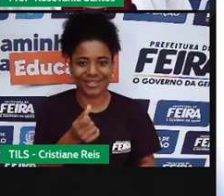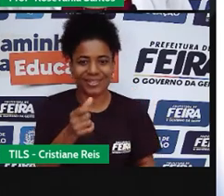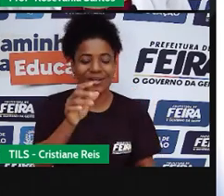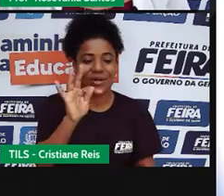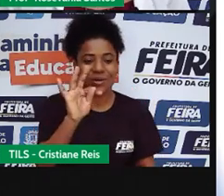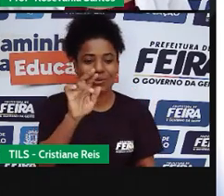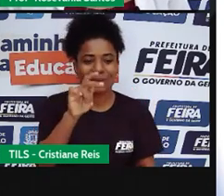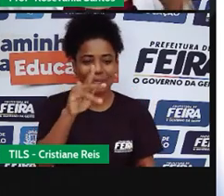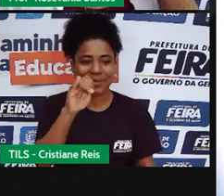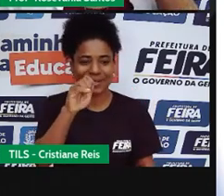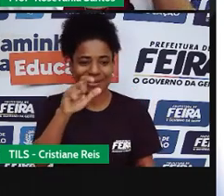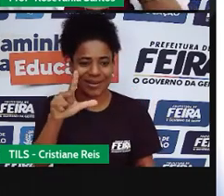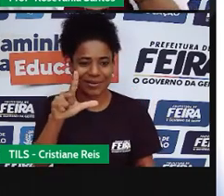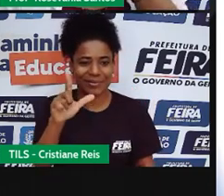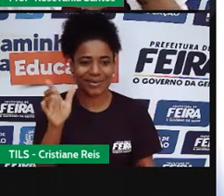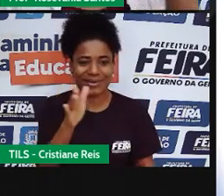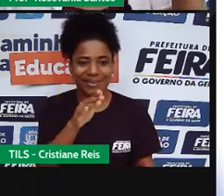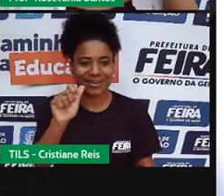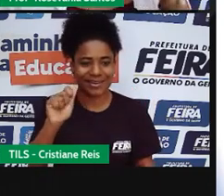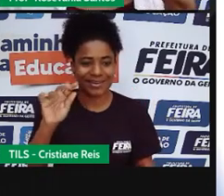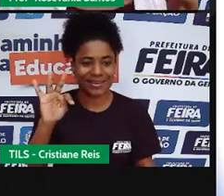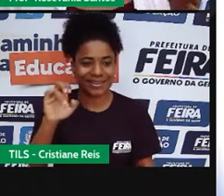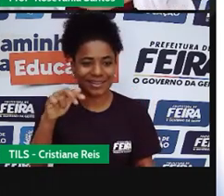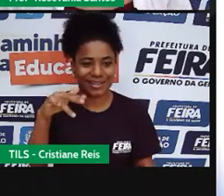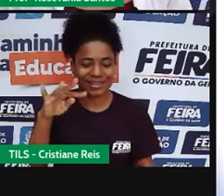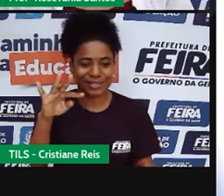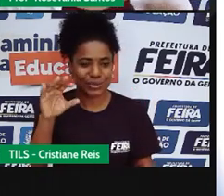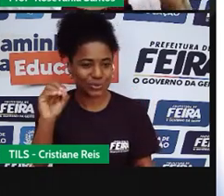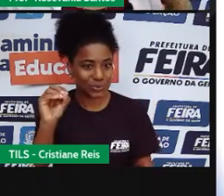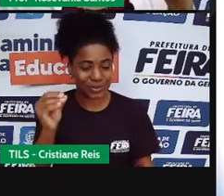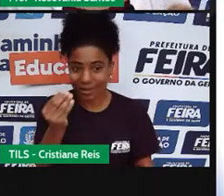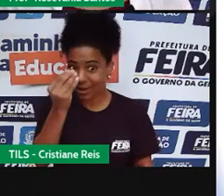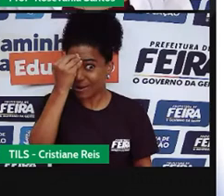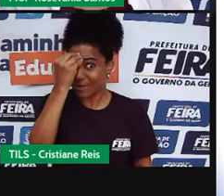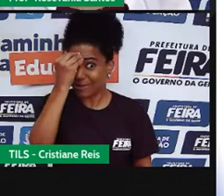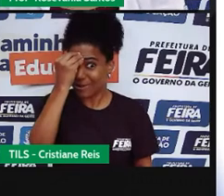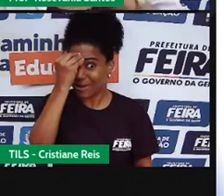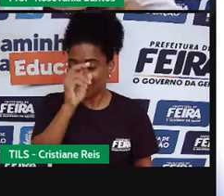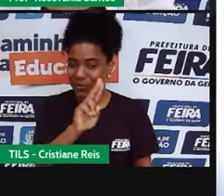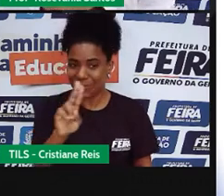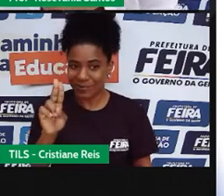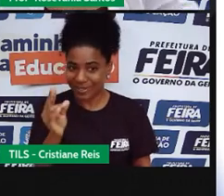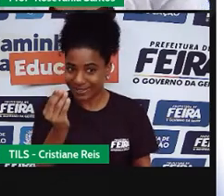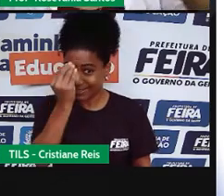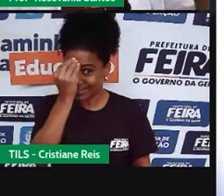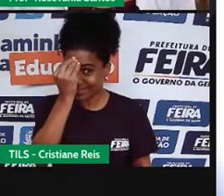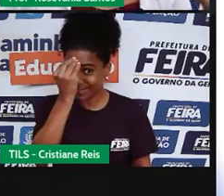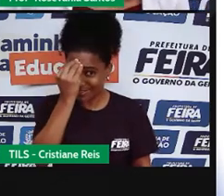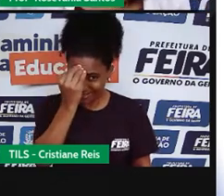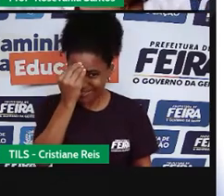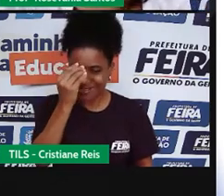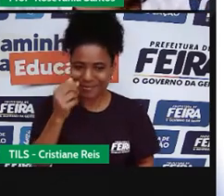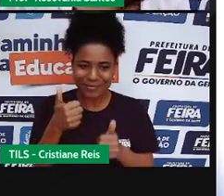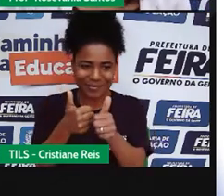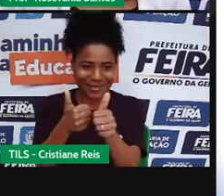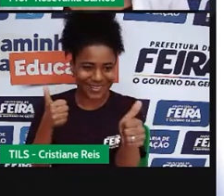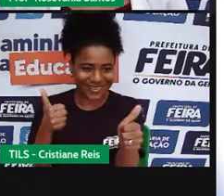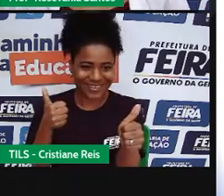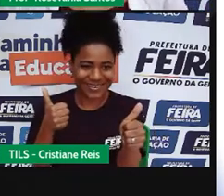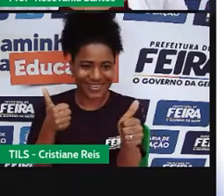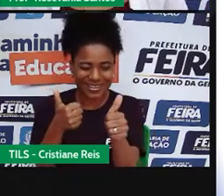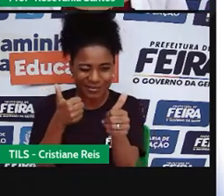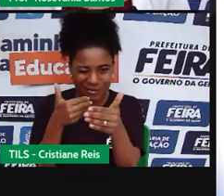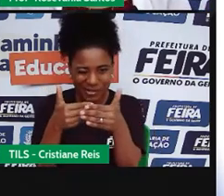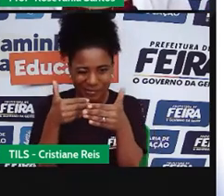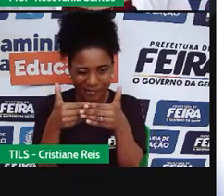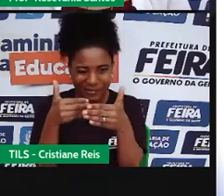do Atlântico. Então, ó, fácilzinho, nomes sugestivos, basta falar o nome, eu já tenho uma ideia de mais ou menos onde é que